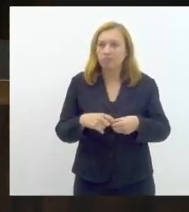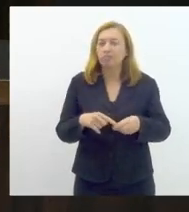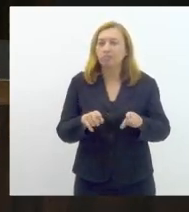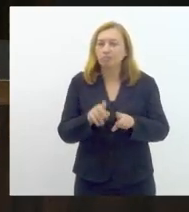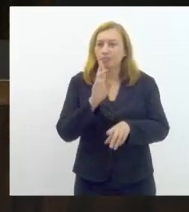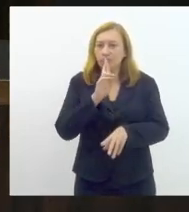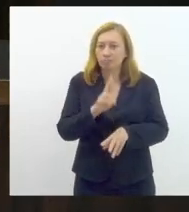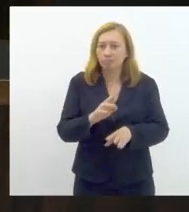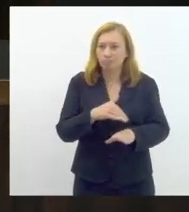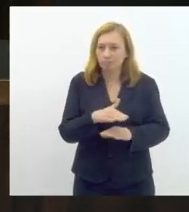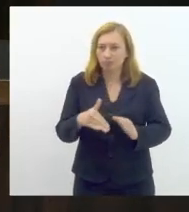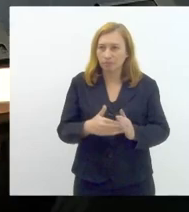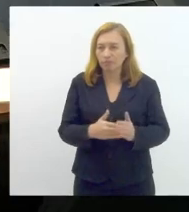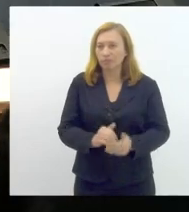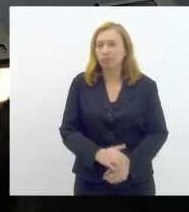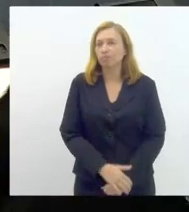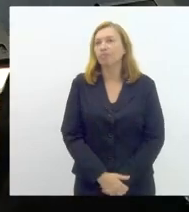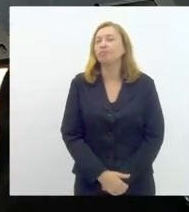com o resultado.